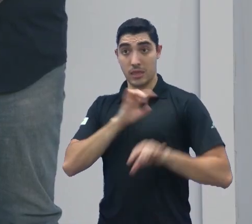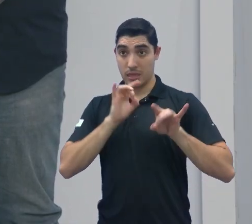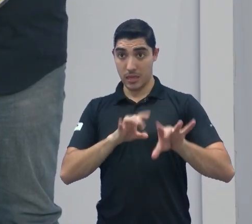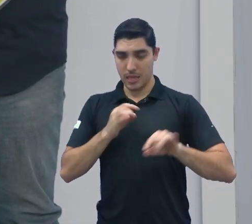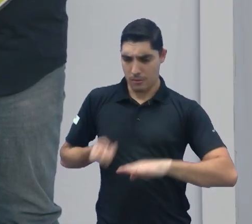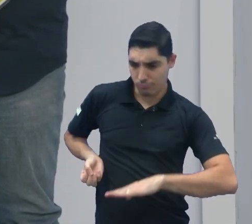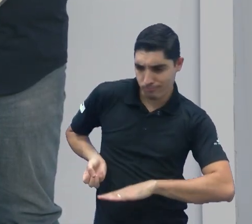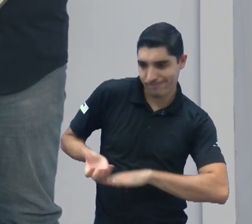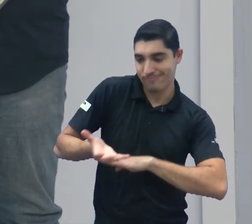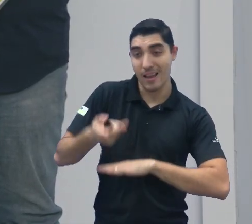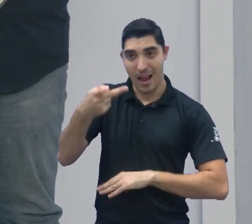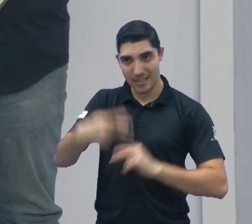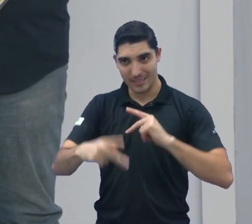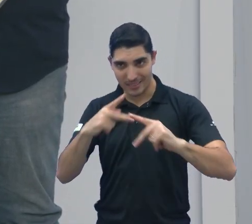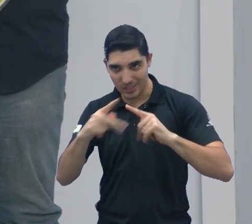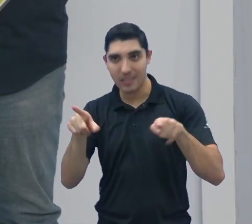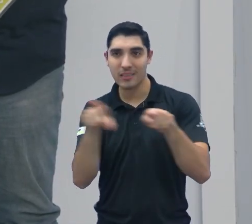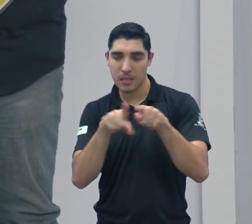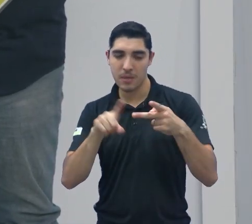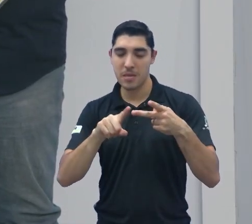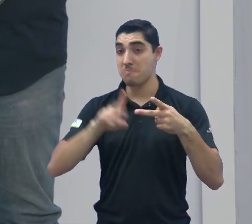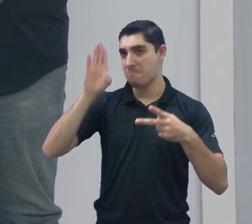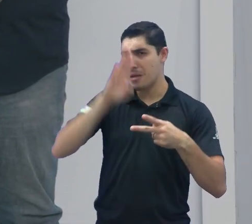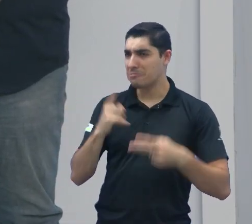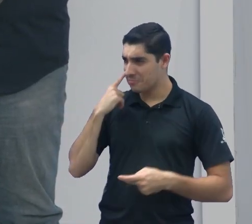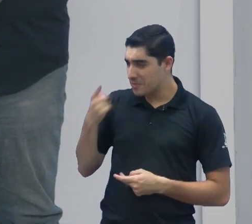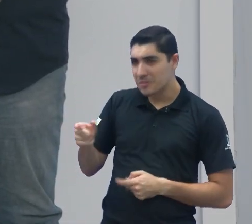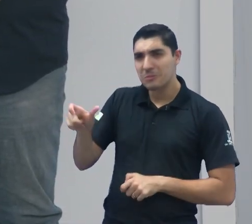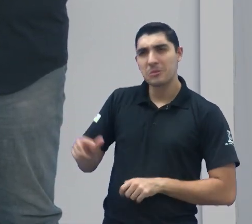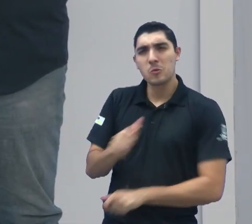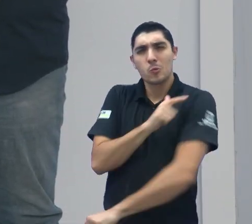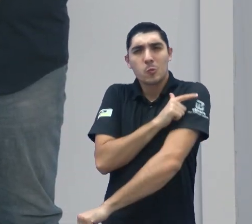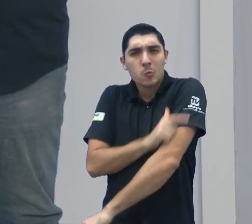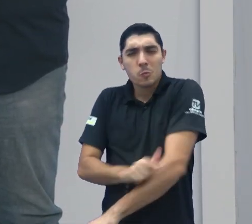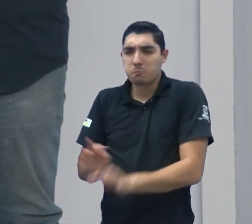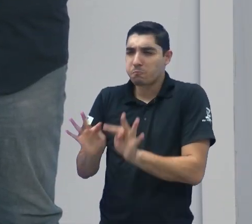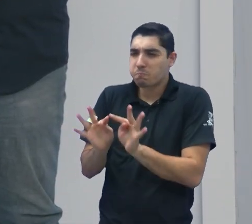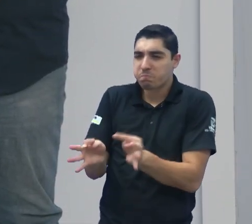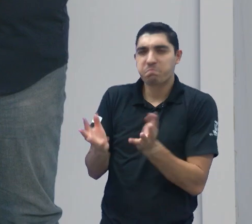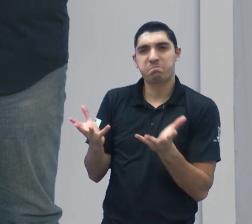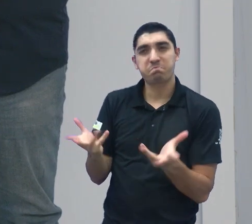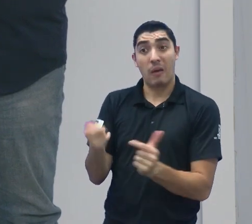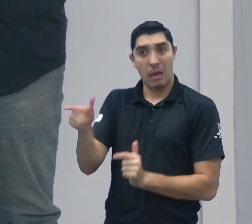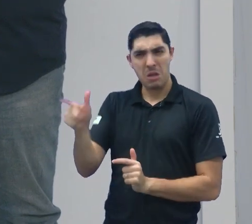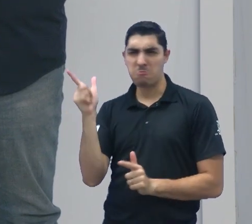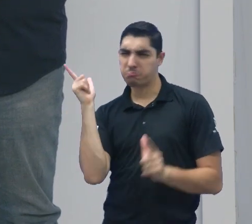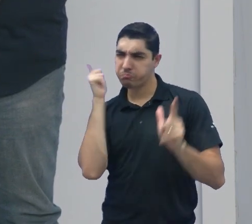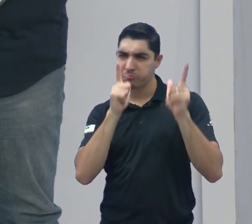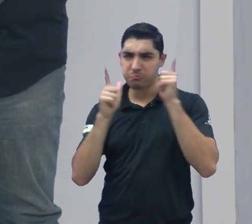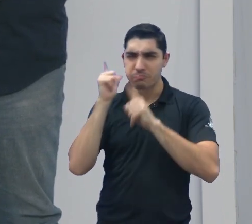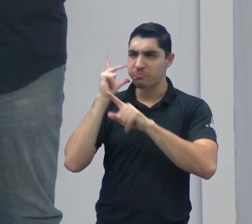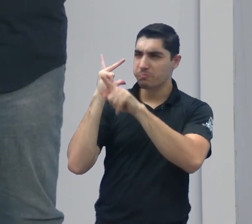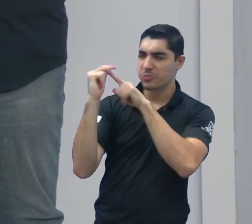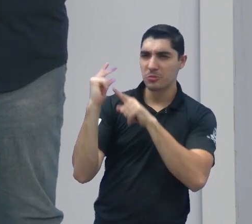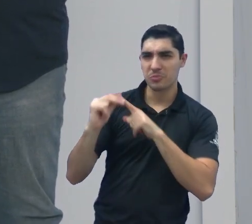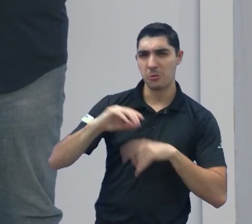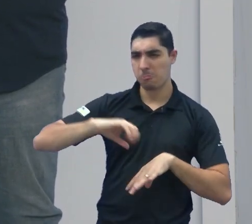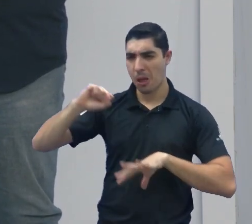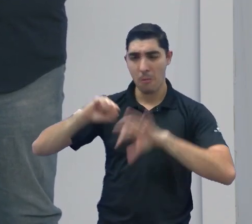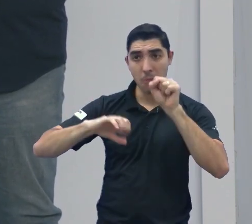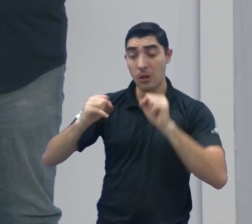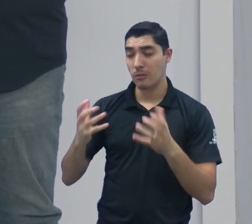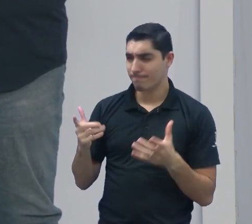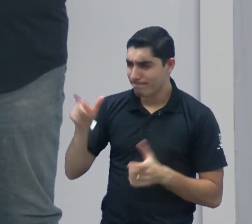Campos e da seleção brasileira. Você viu, né? Uma simpatia de pessoa, multicampeão e fazendo um trabalho fantástico com o